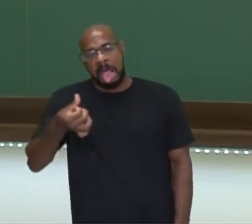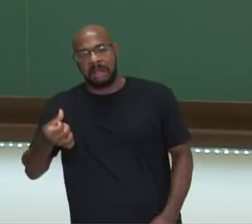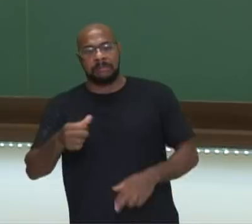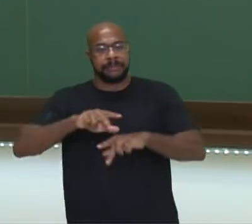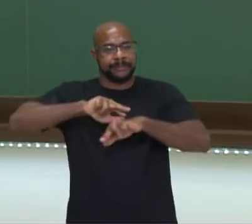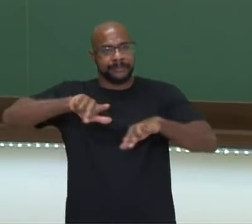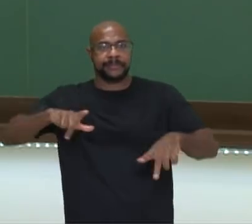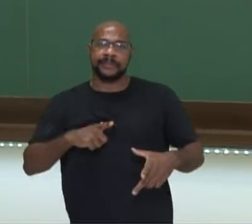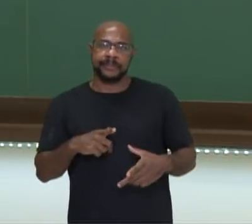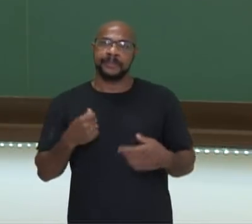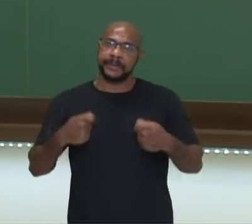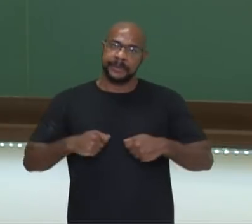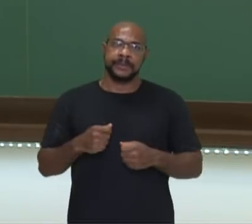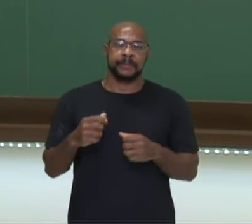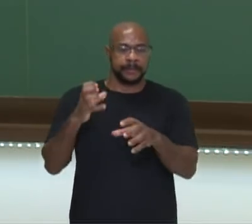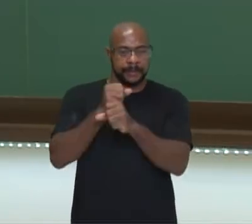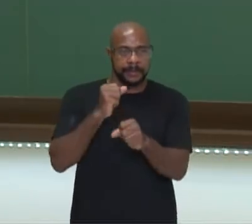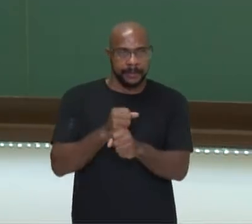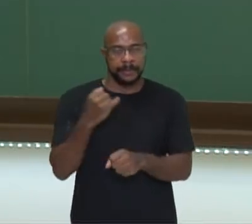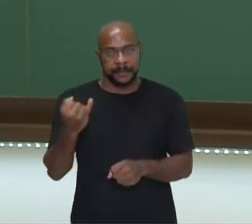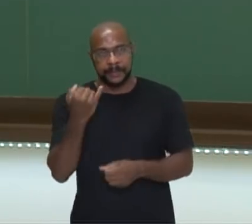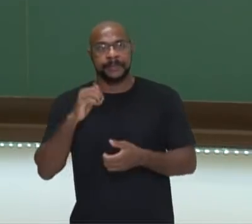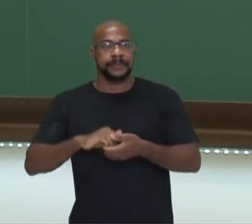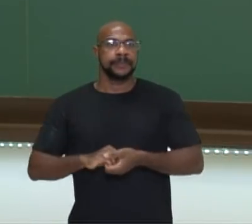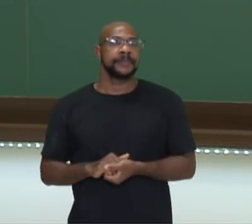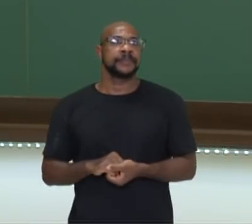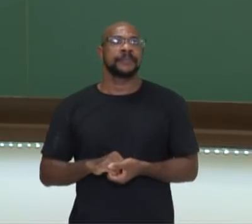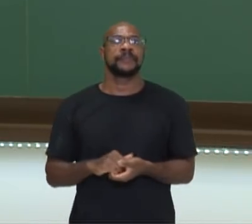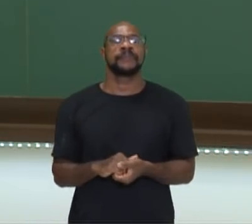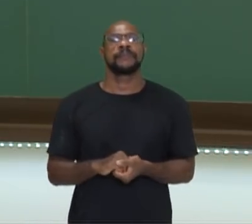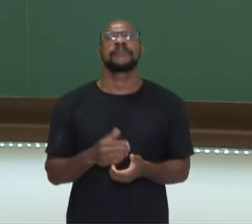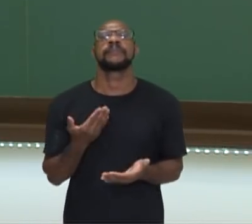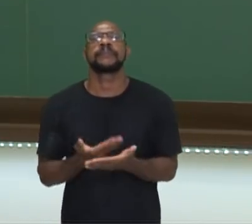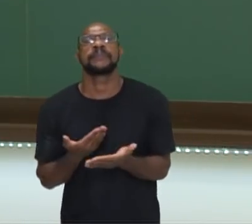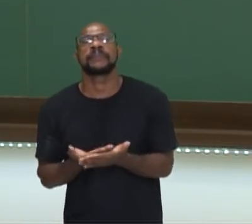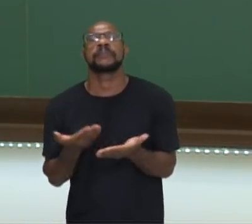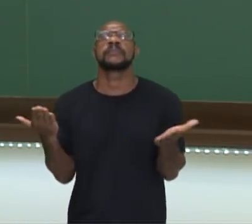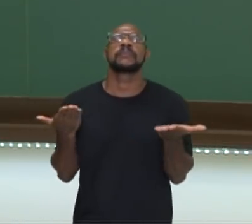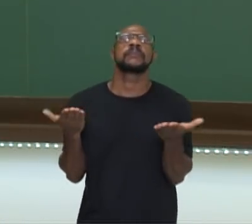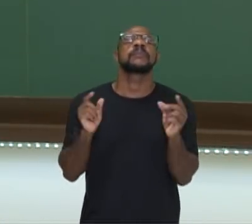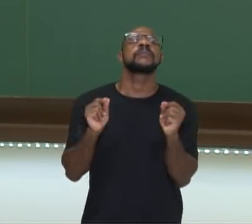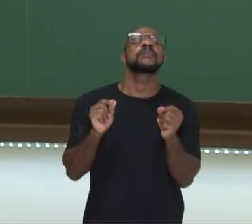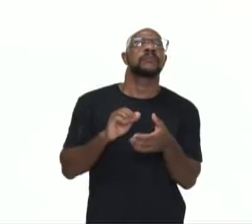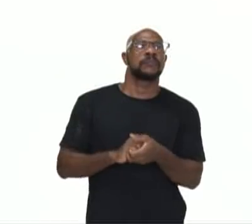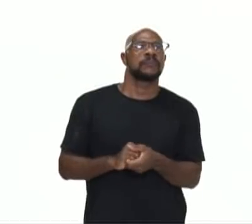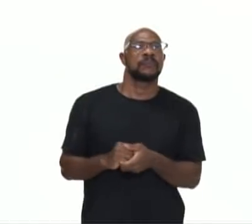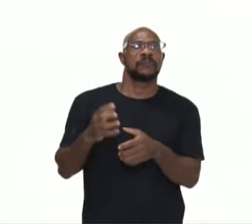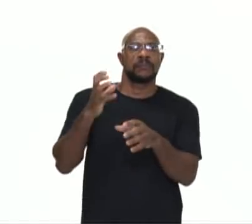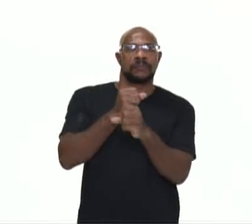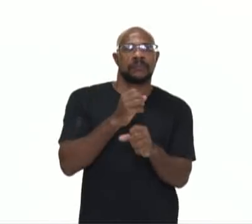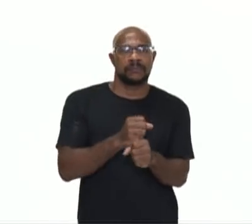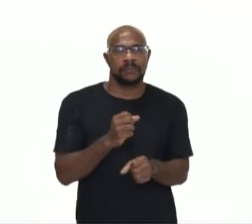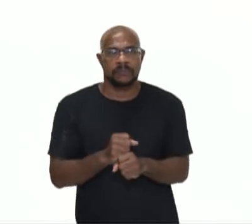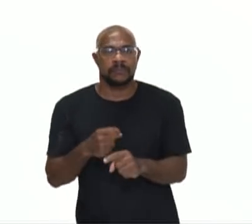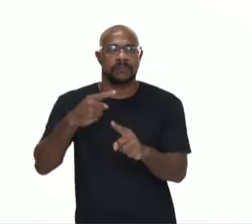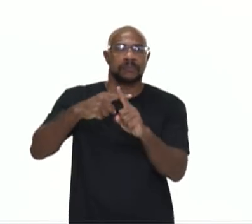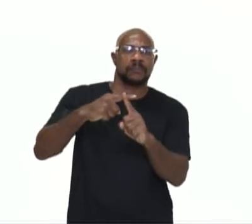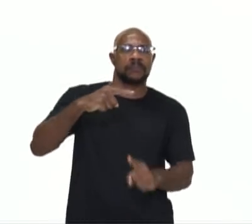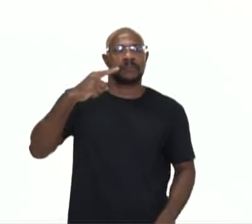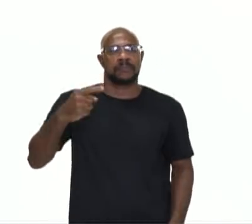trabalhar com as frações em vez de trabalhar com decimal. Beleza? O que nós vimos nessa aula? Adição e subtração com números